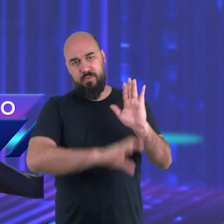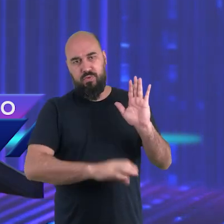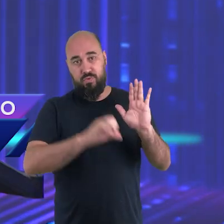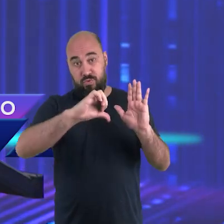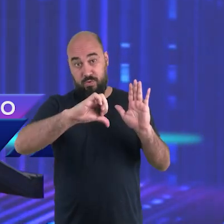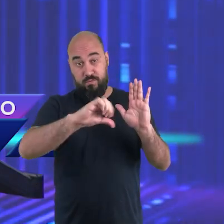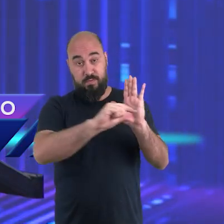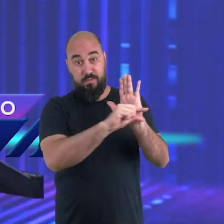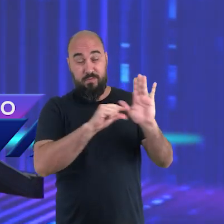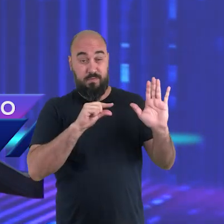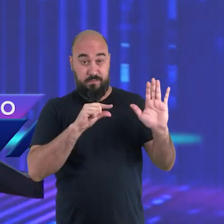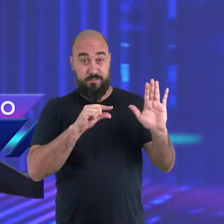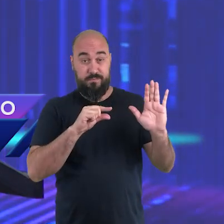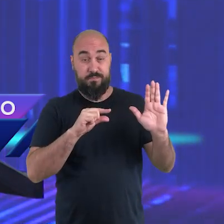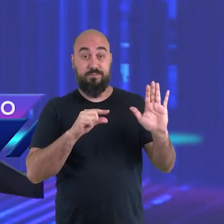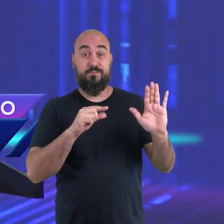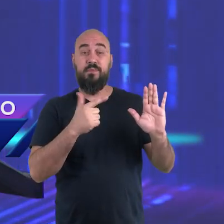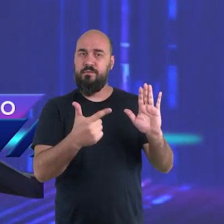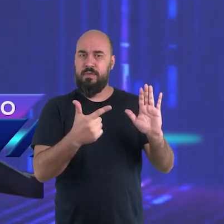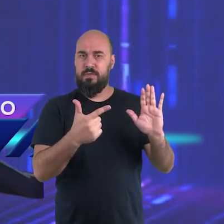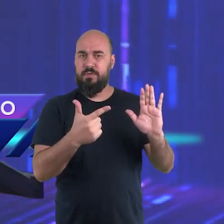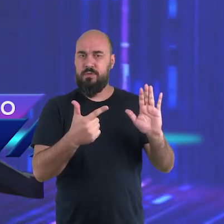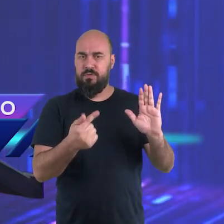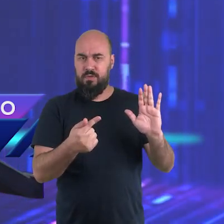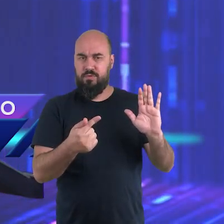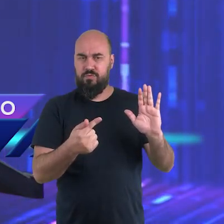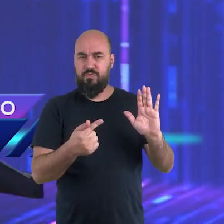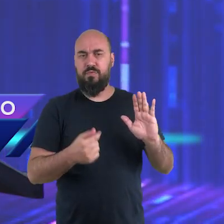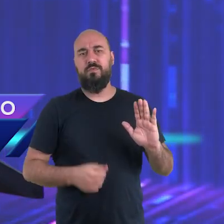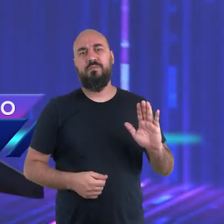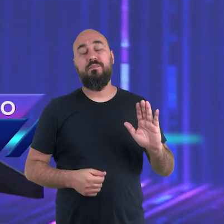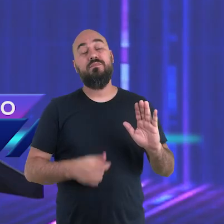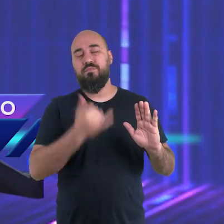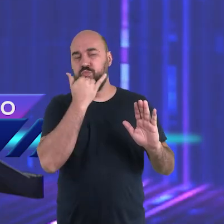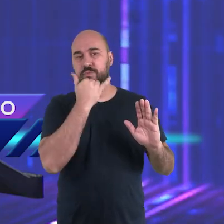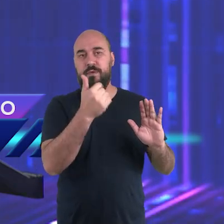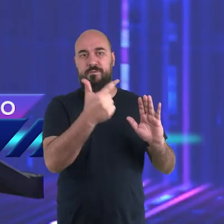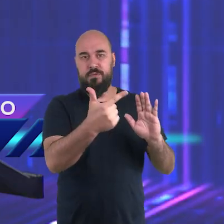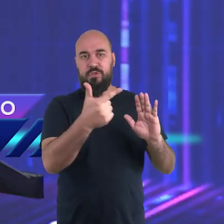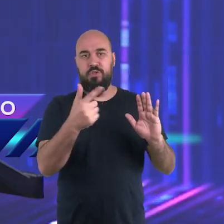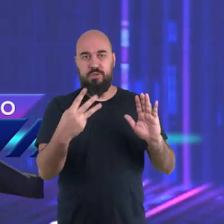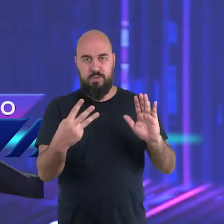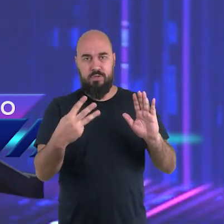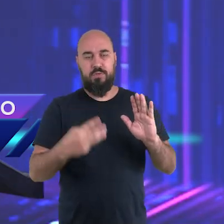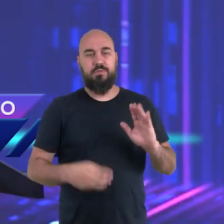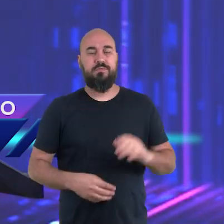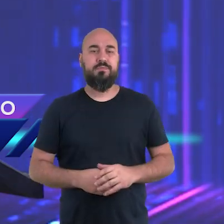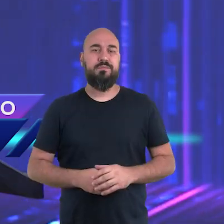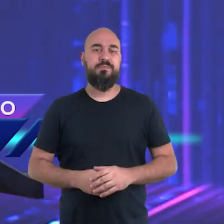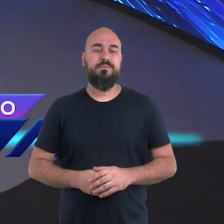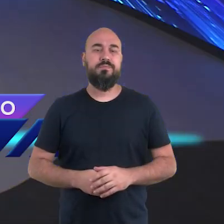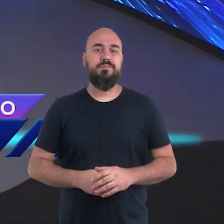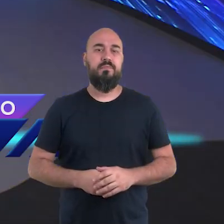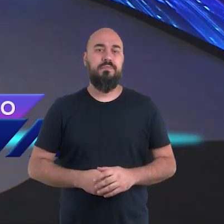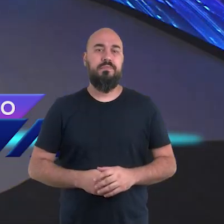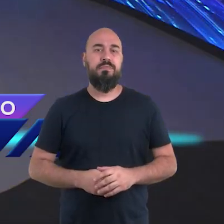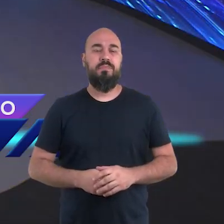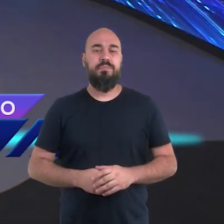Hebreus, está aqui. 9, 23. Diz assim a minha Bíblia.